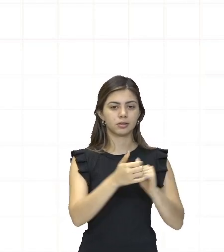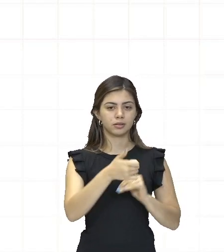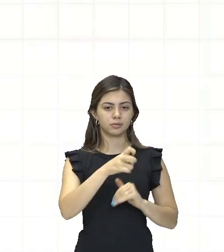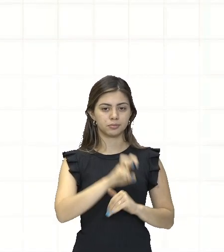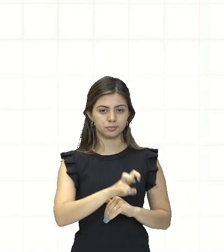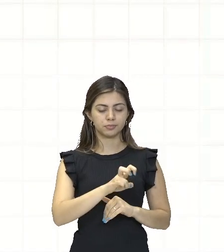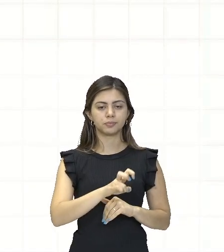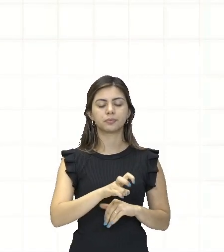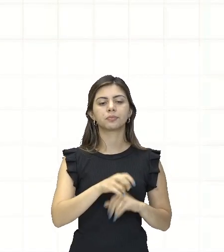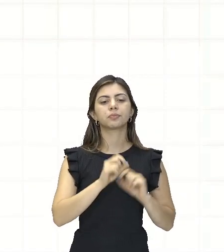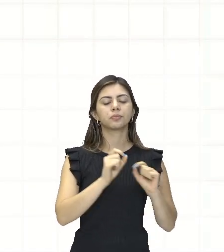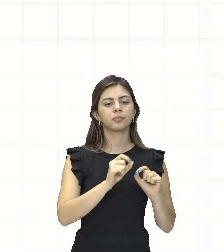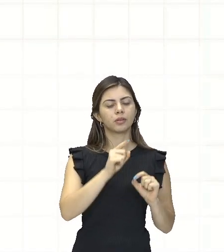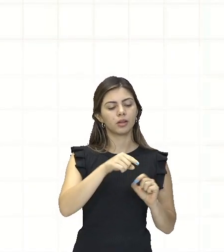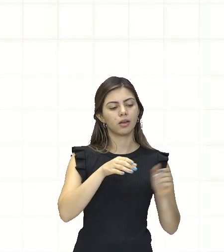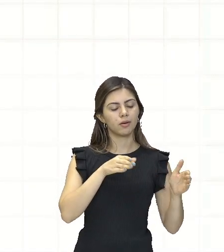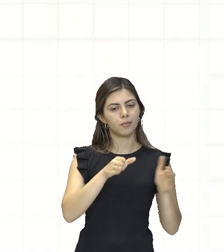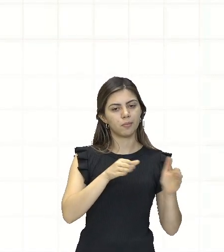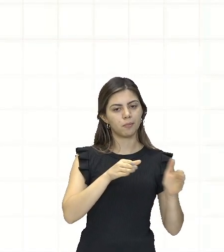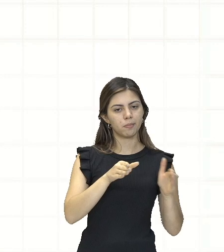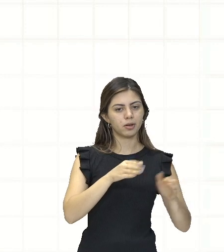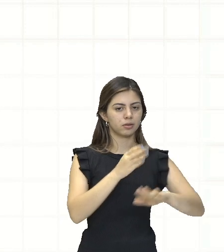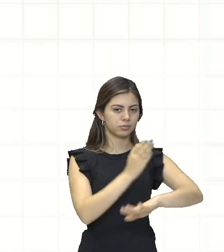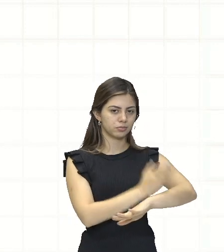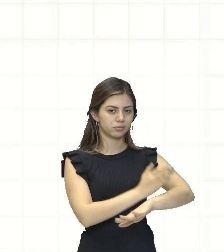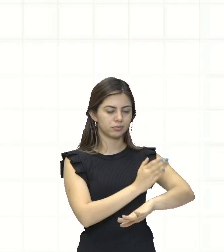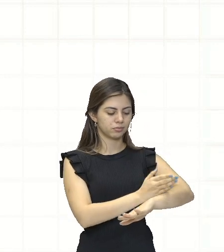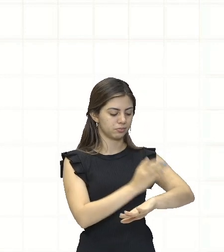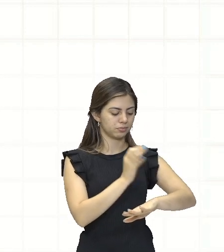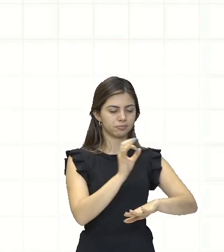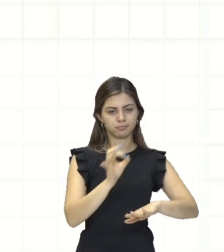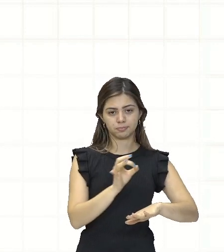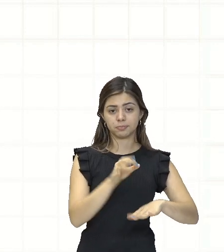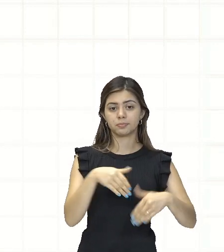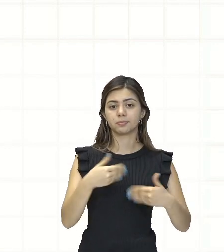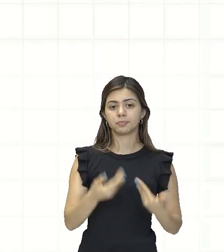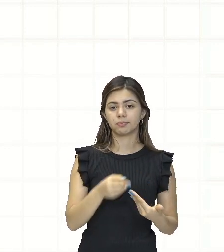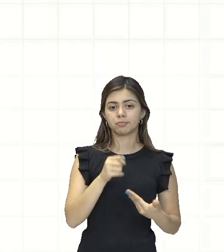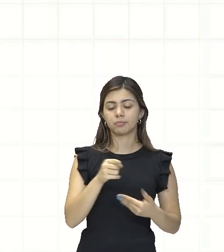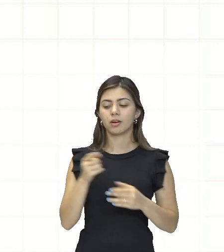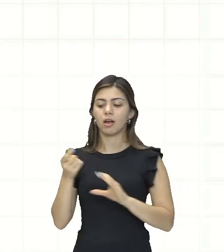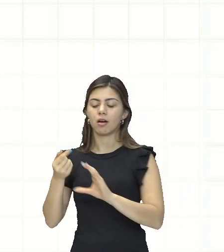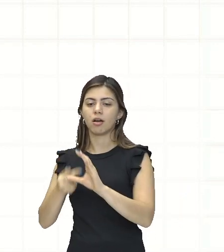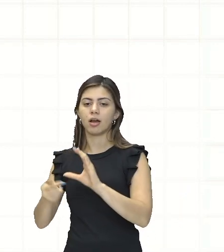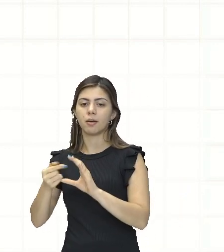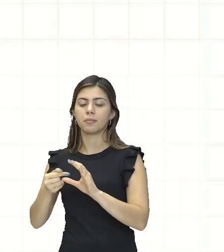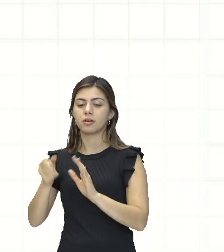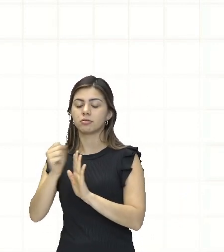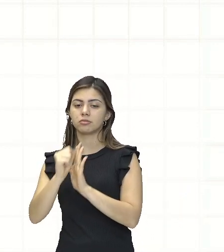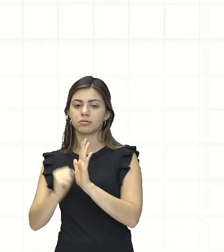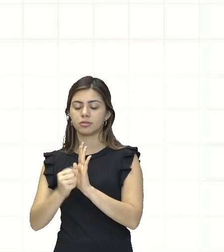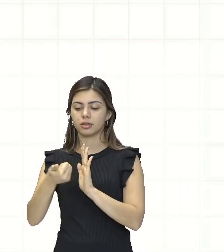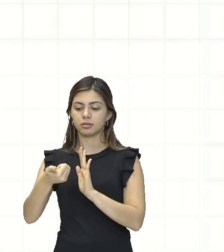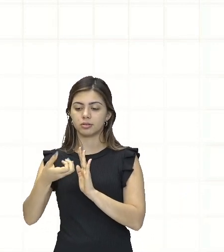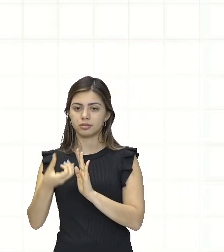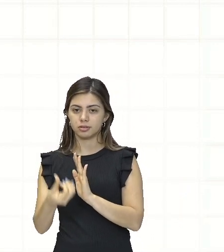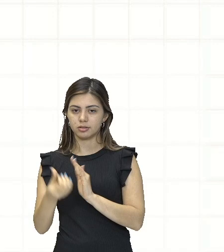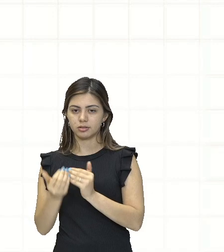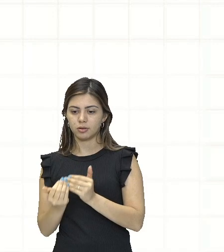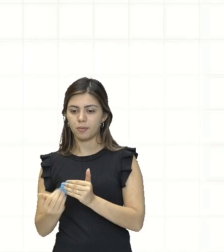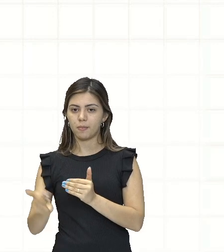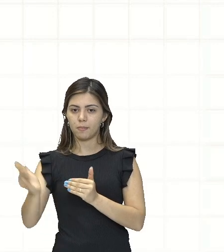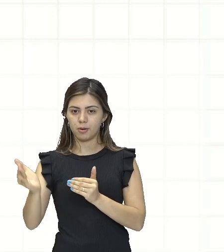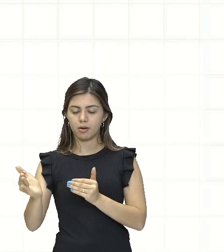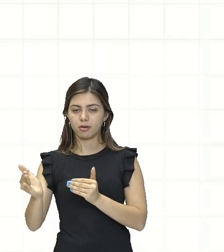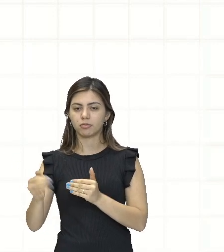XV, justamente o período aí da Idade Média. O capitalismo vai surgir a partir do século XVI. Observem que